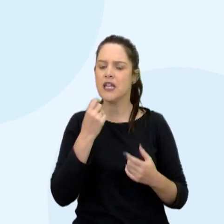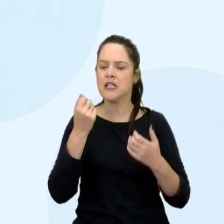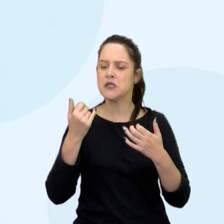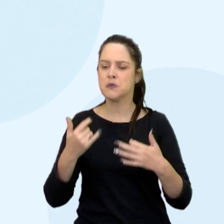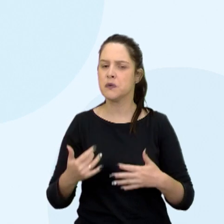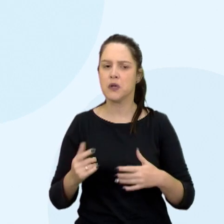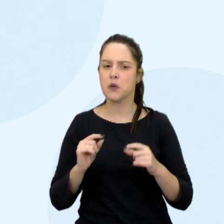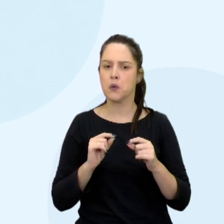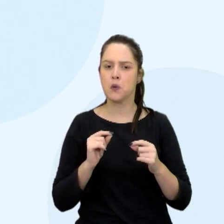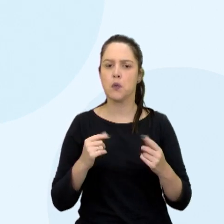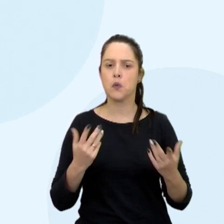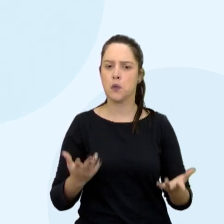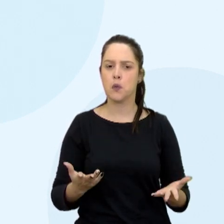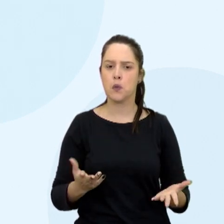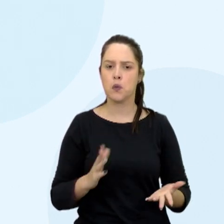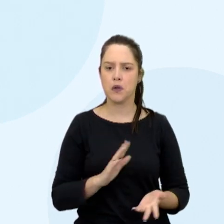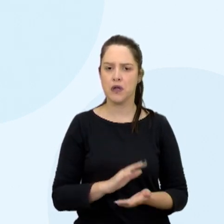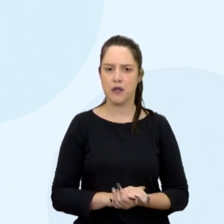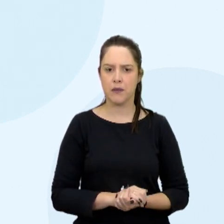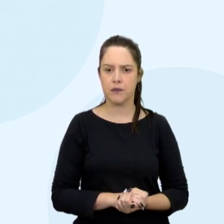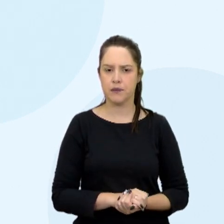ele nos